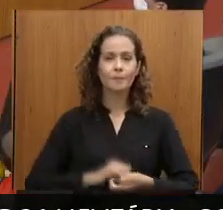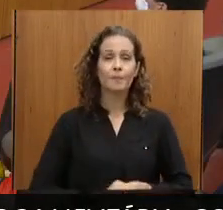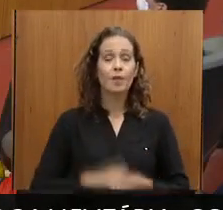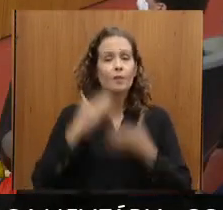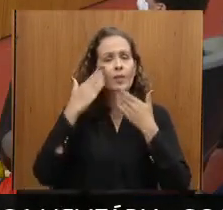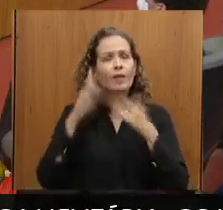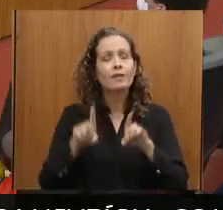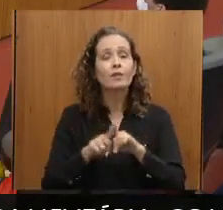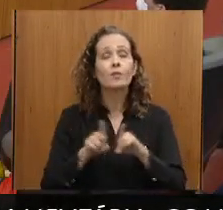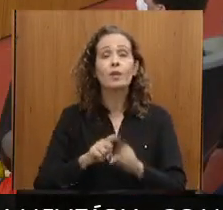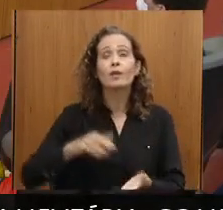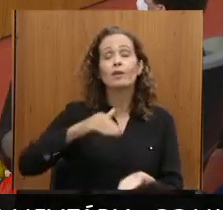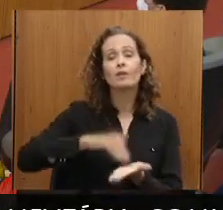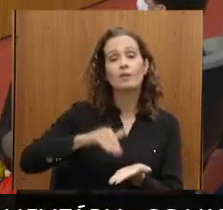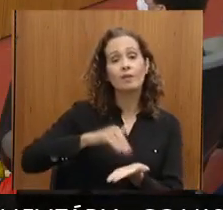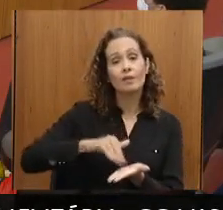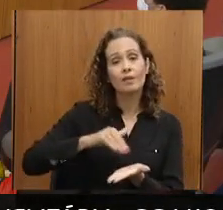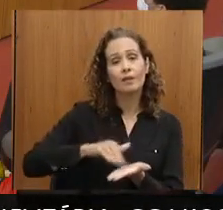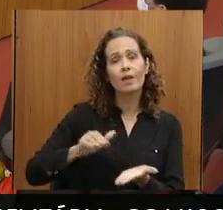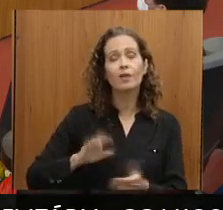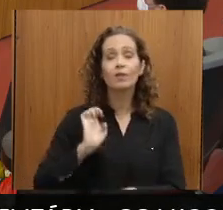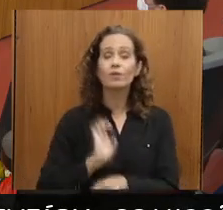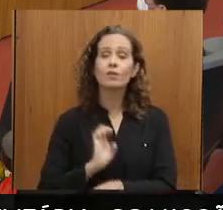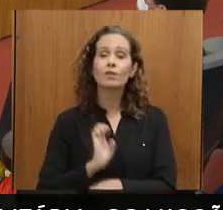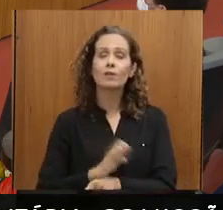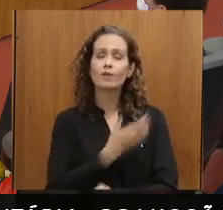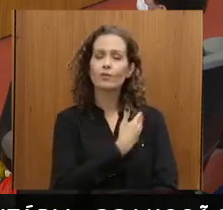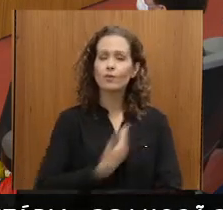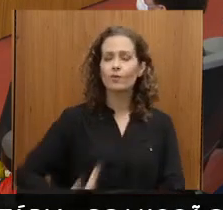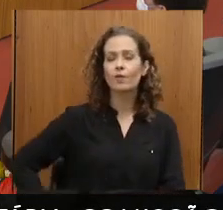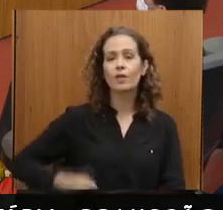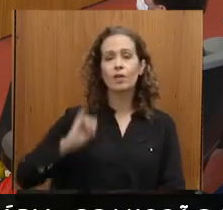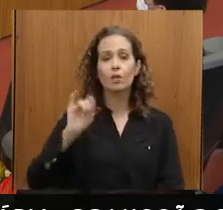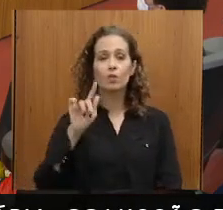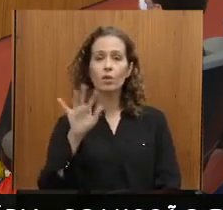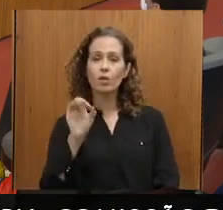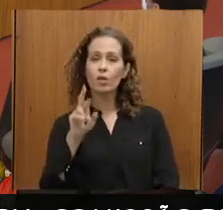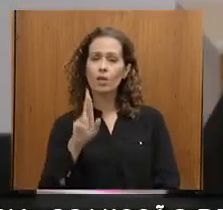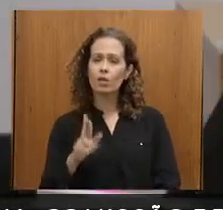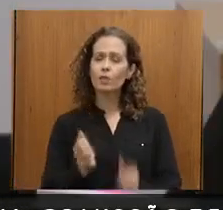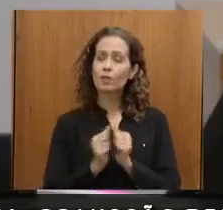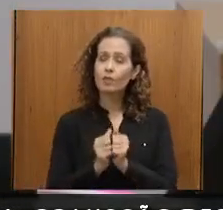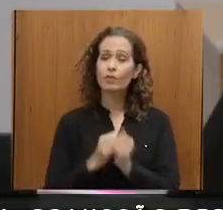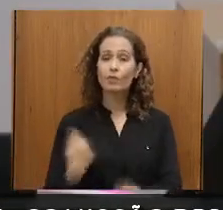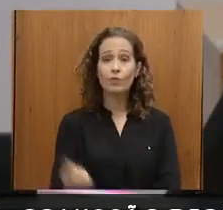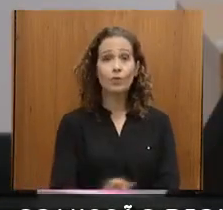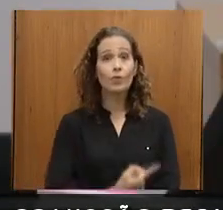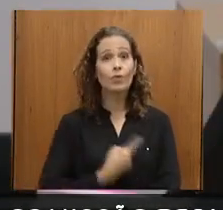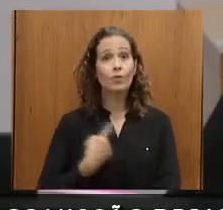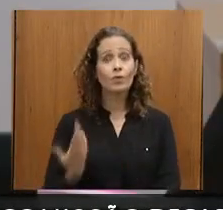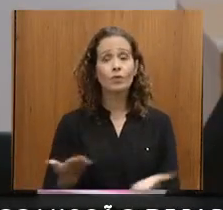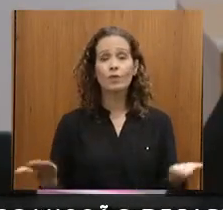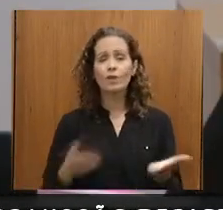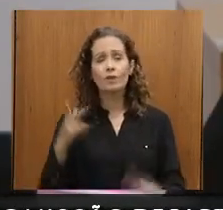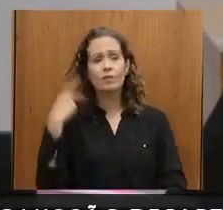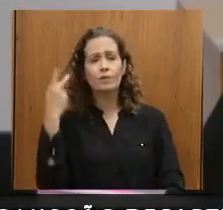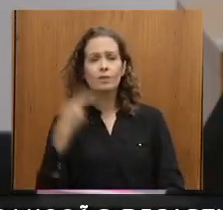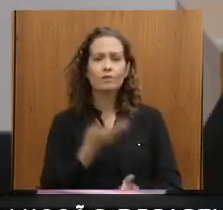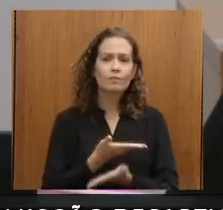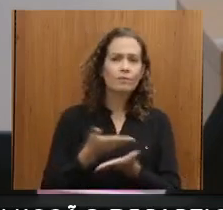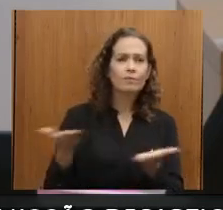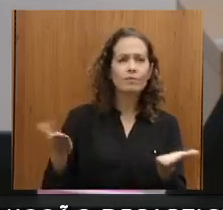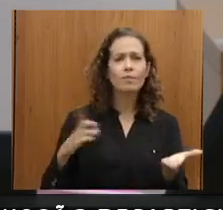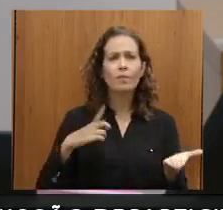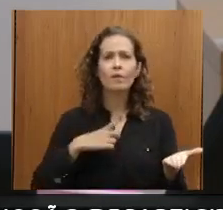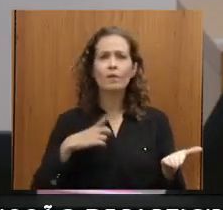também ao secretário de Estado de Governo, Igor Eto, pela presença conosco. Consulto aos colegas parlamentares se